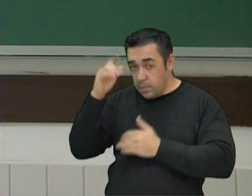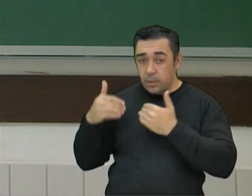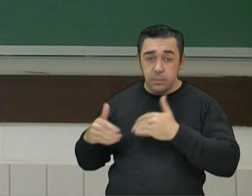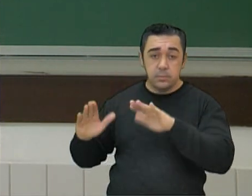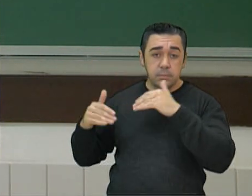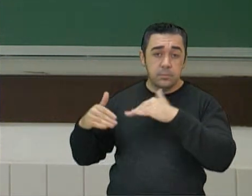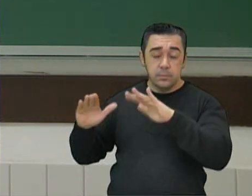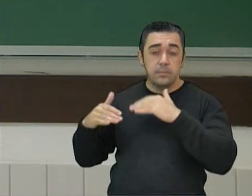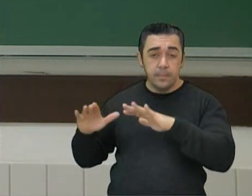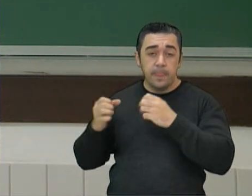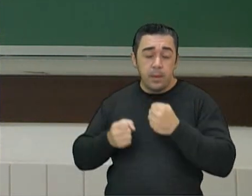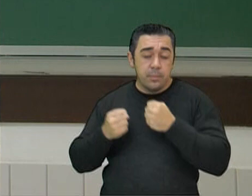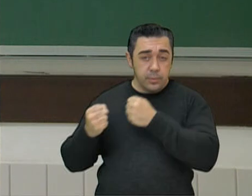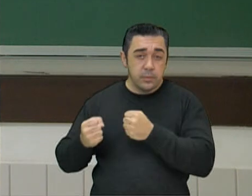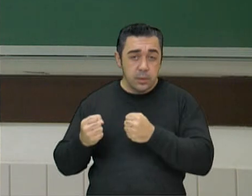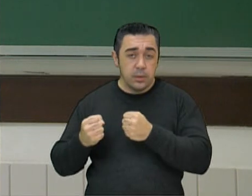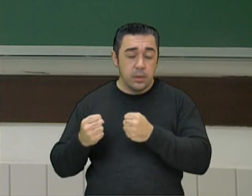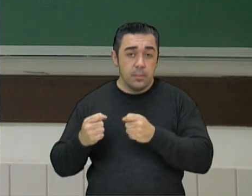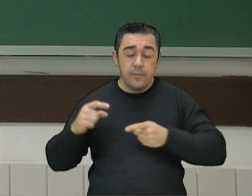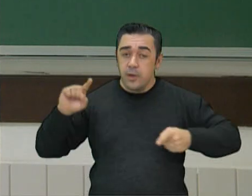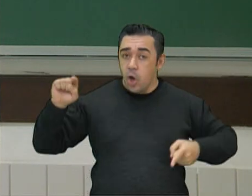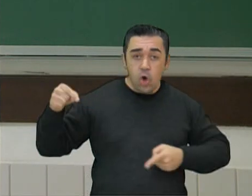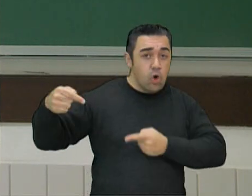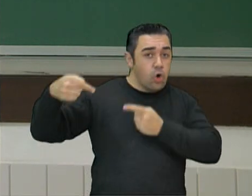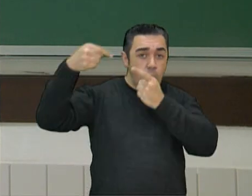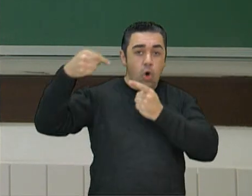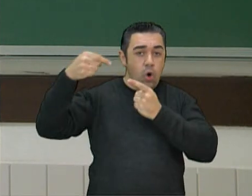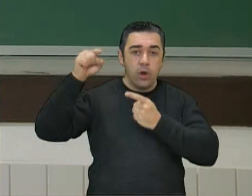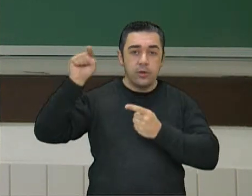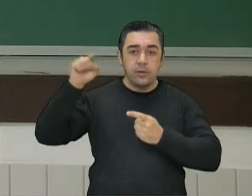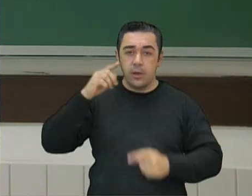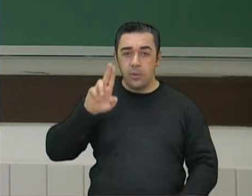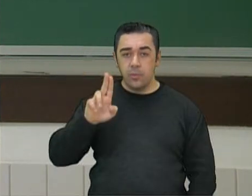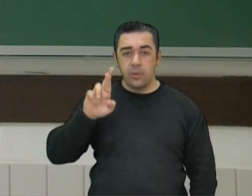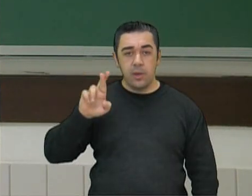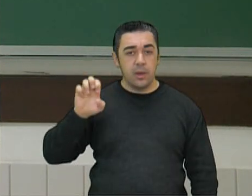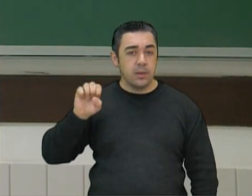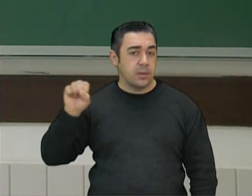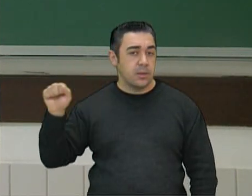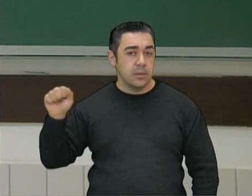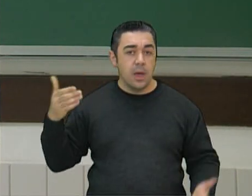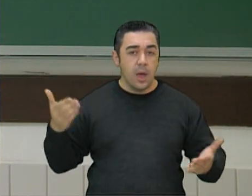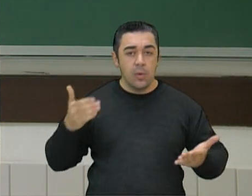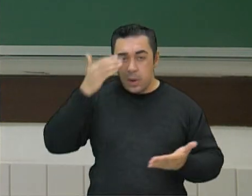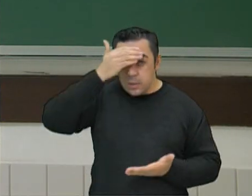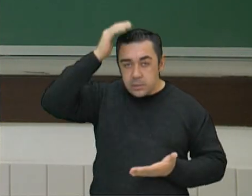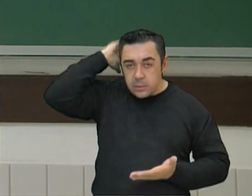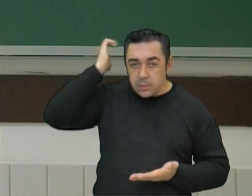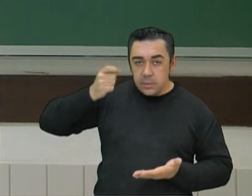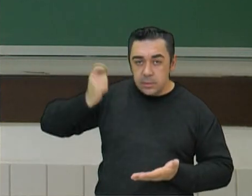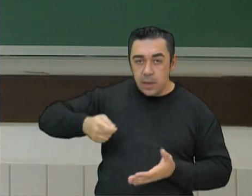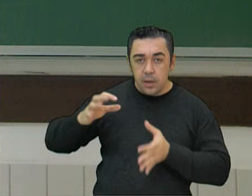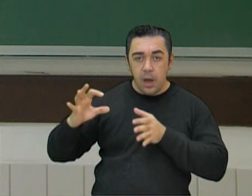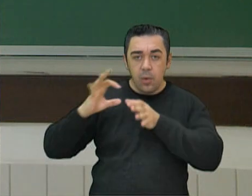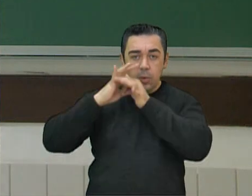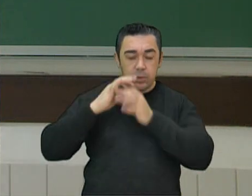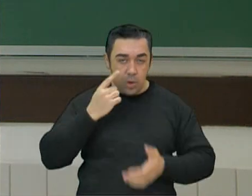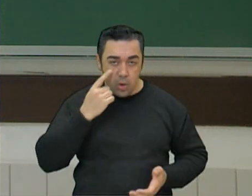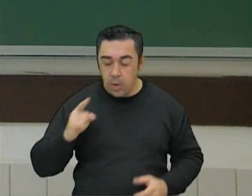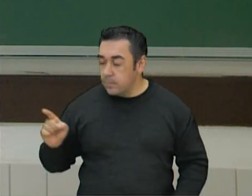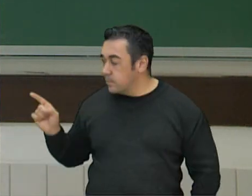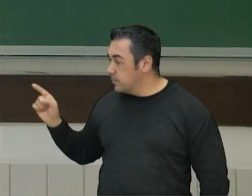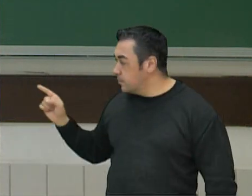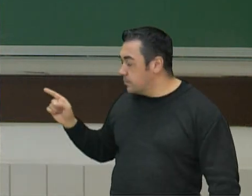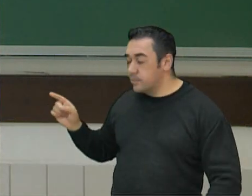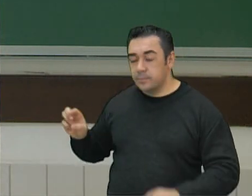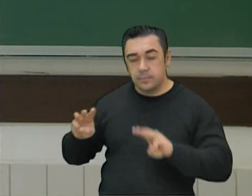Hitler ter algum poder exatamente para ele agir contra o Stalin, e agora eles têm um acordo de não agressão. Esse mapa